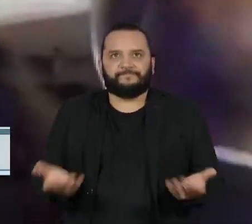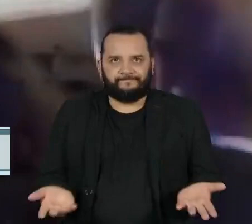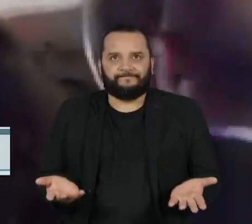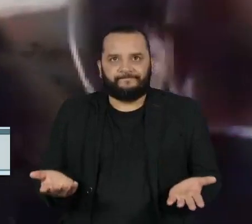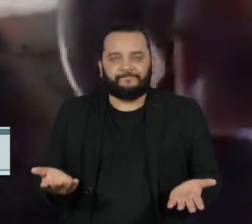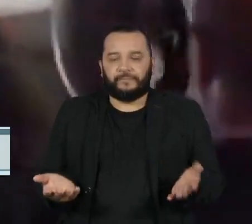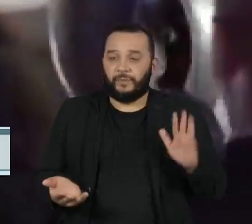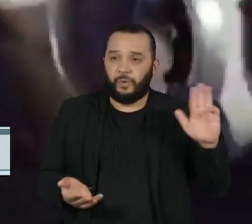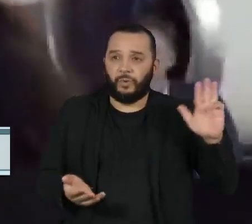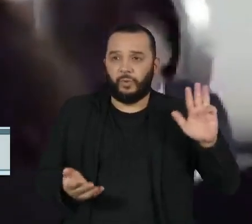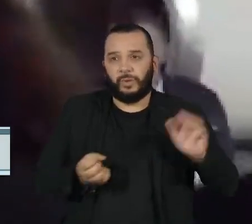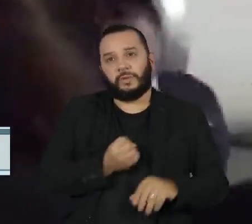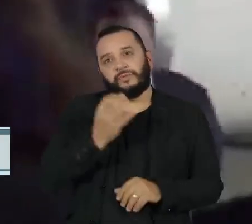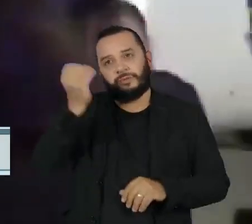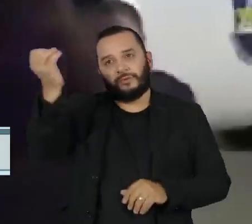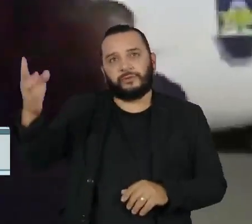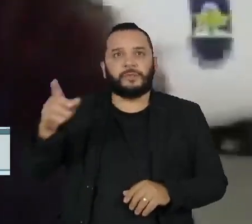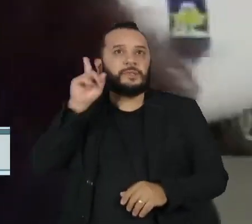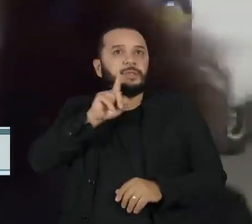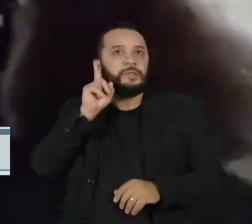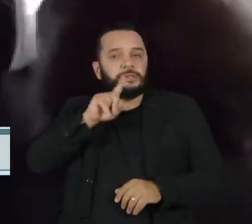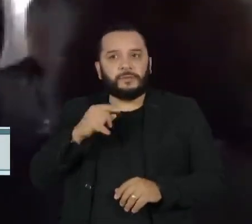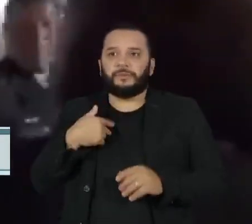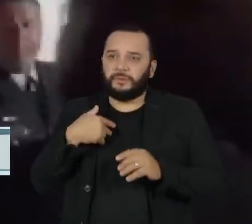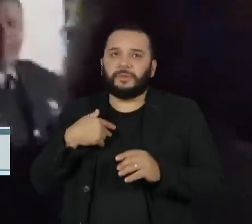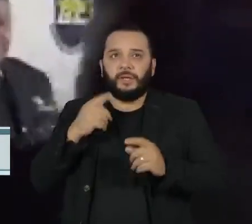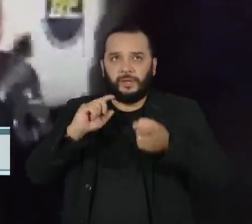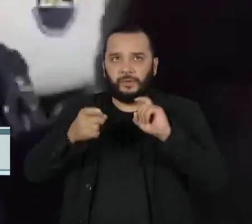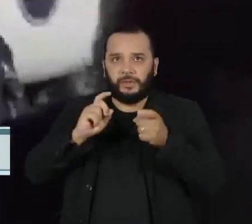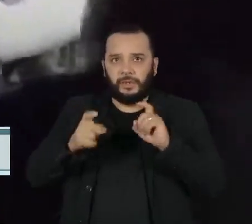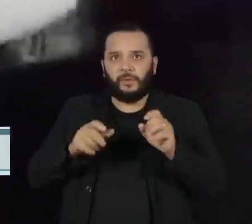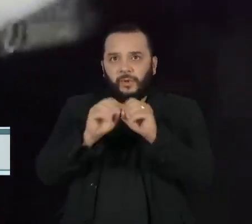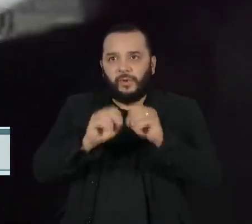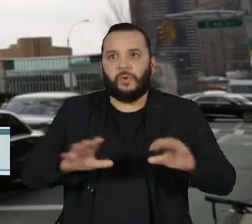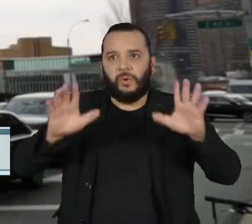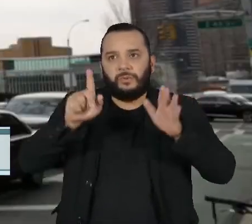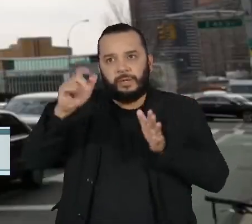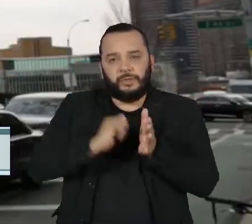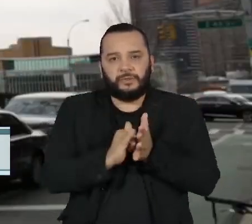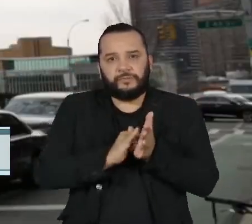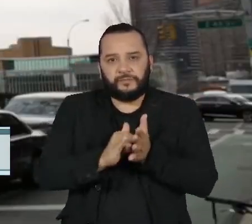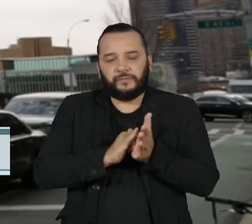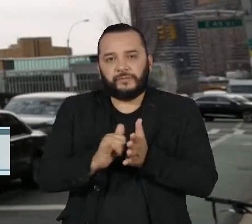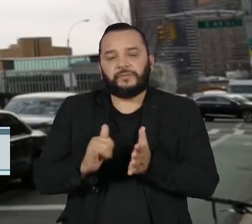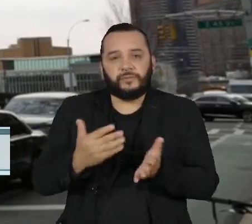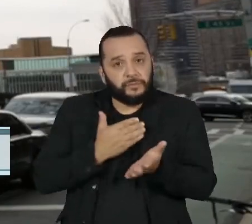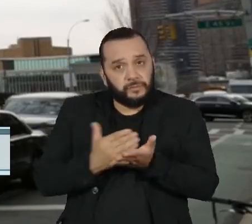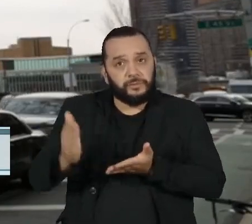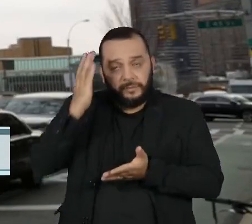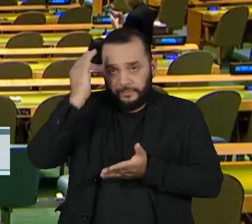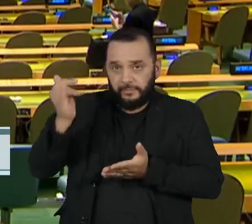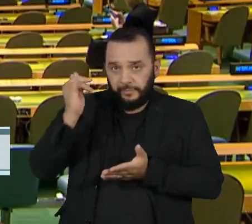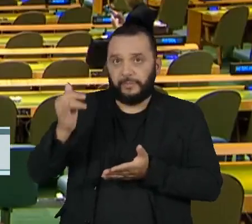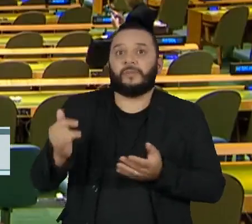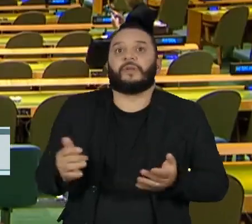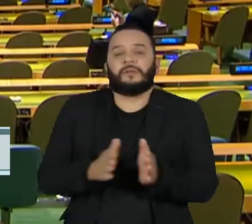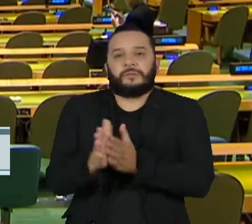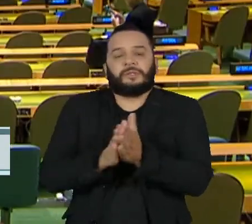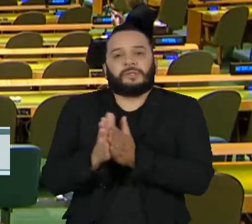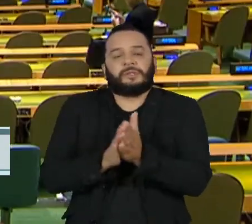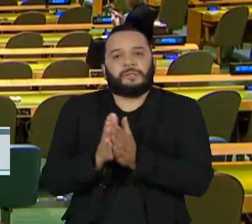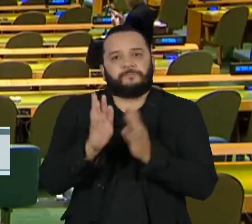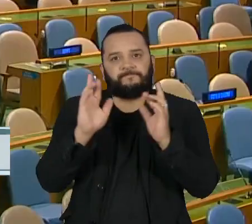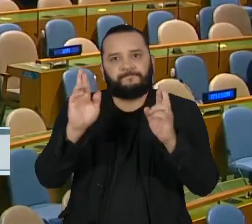Depois, Lula seguiu para os Estados Unidos para participar da Assembleia Geral da ONU em Nova York. O evento começa amanhã e a expectativa é que o